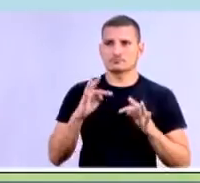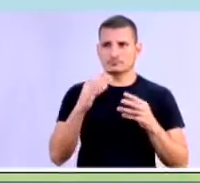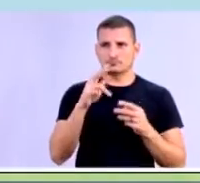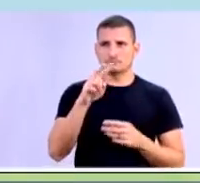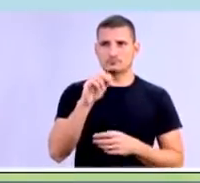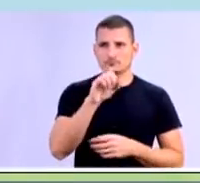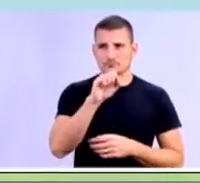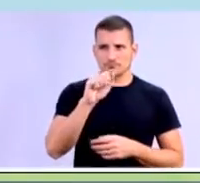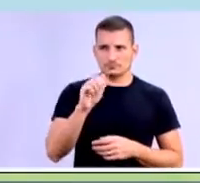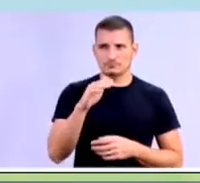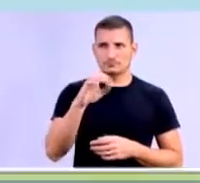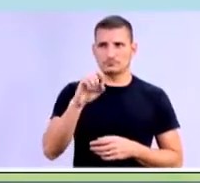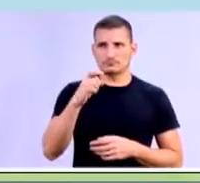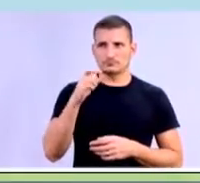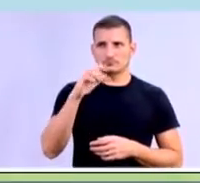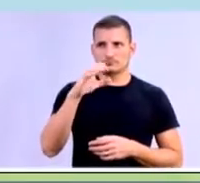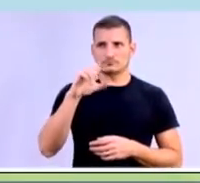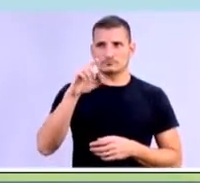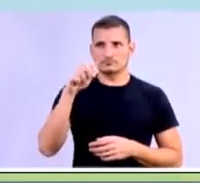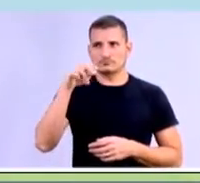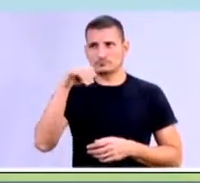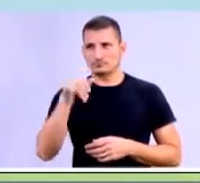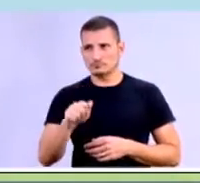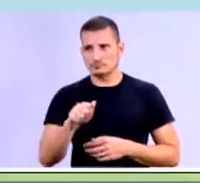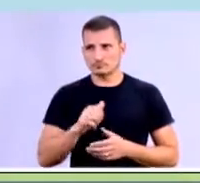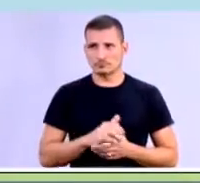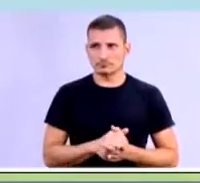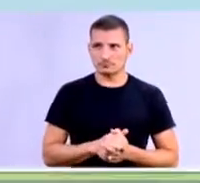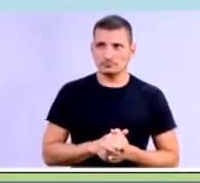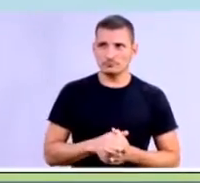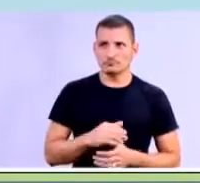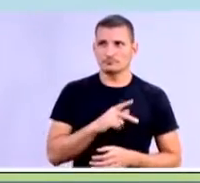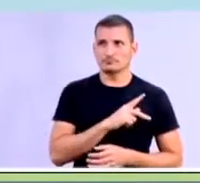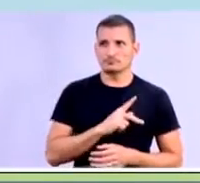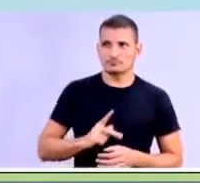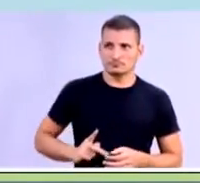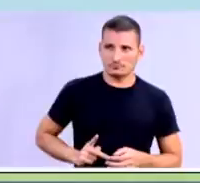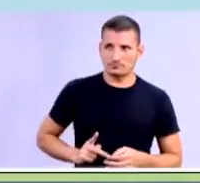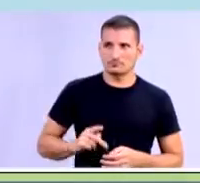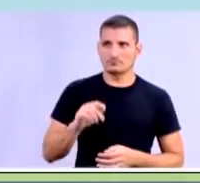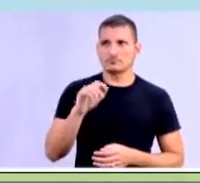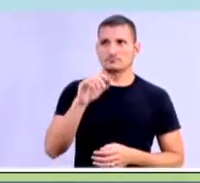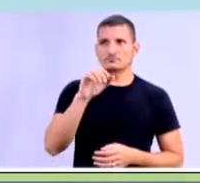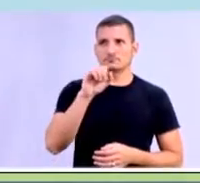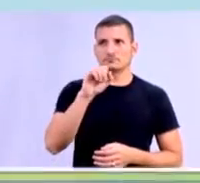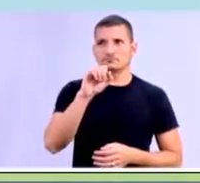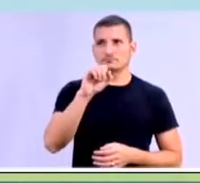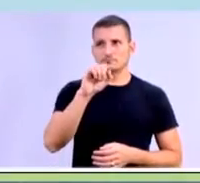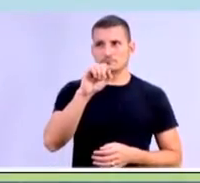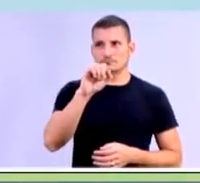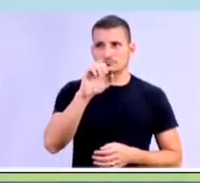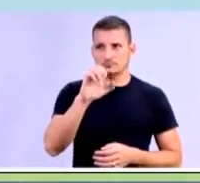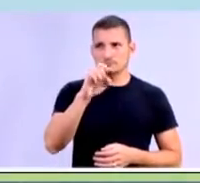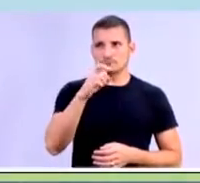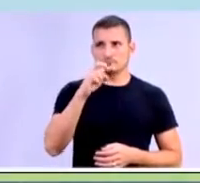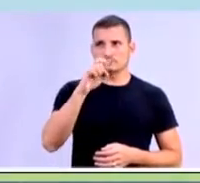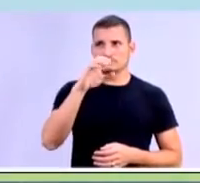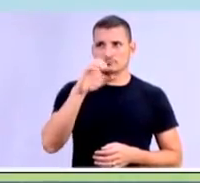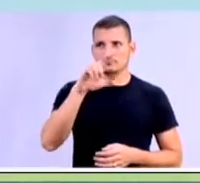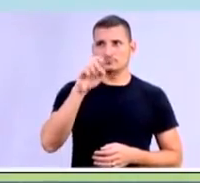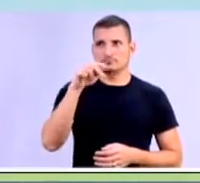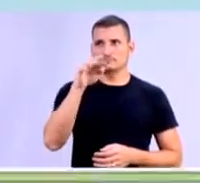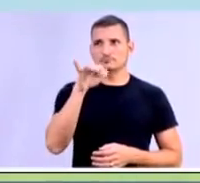Vossa Excelência. Mas, como eu já disse, para o presidente é Senhor Excelentíssimo